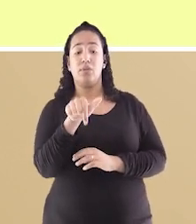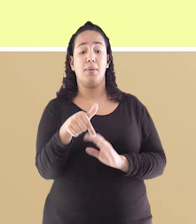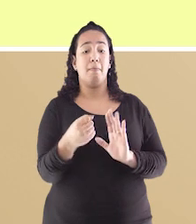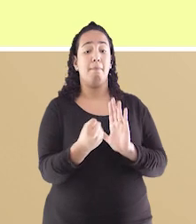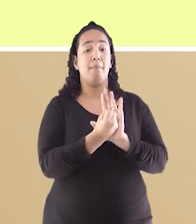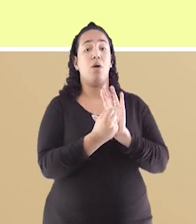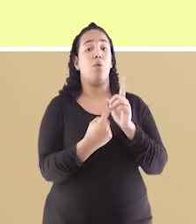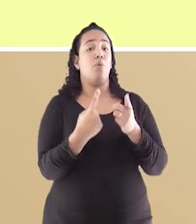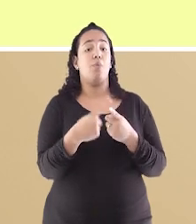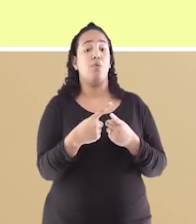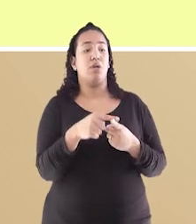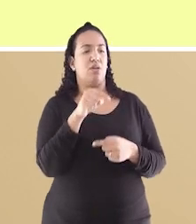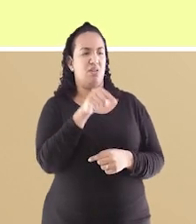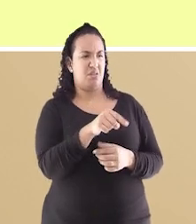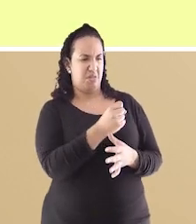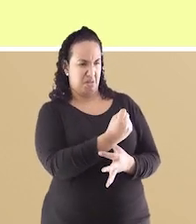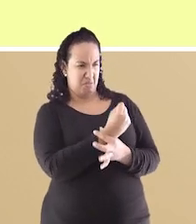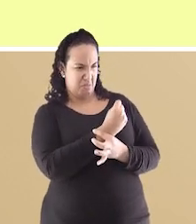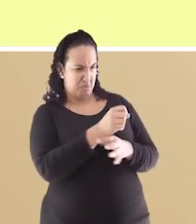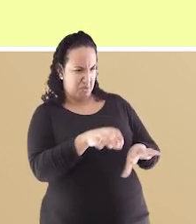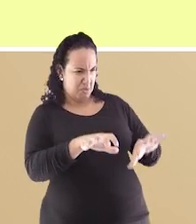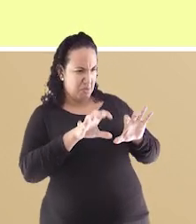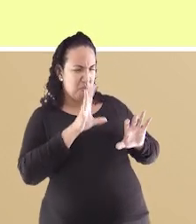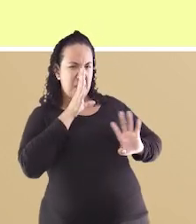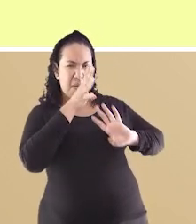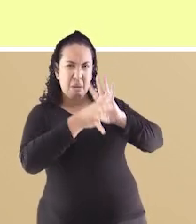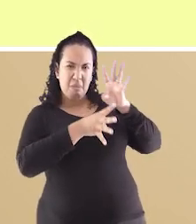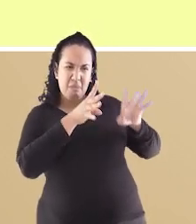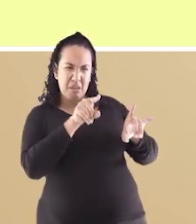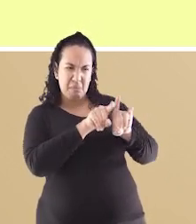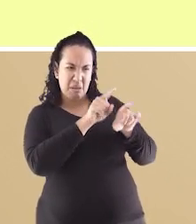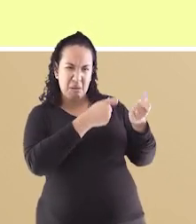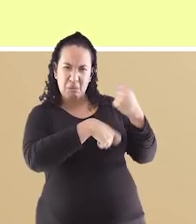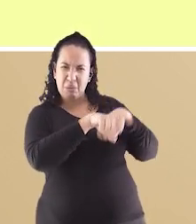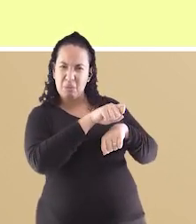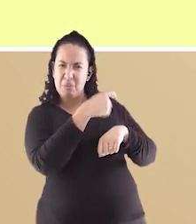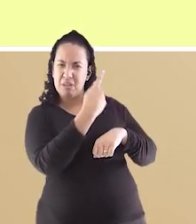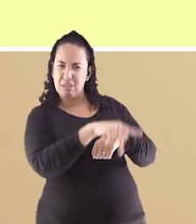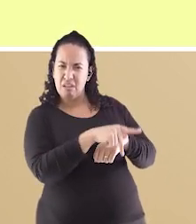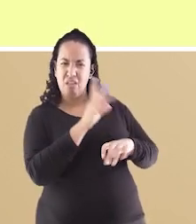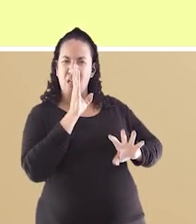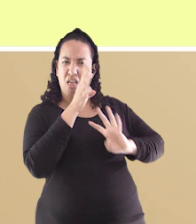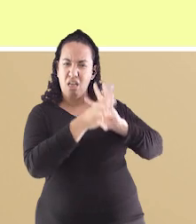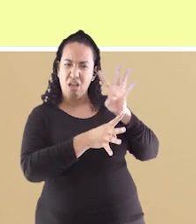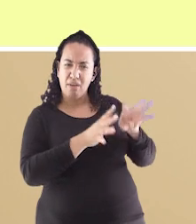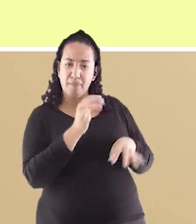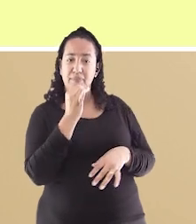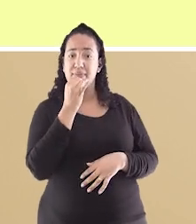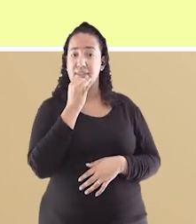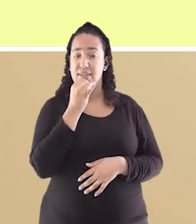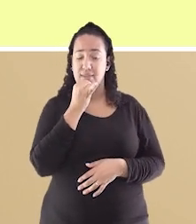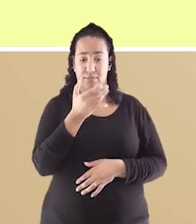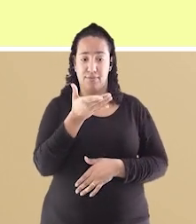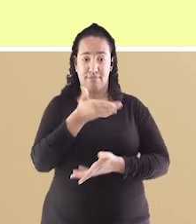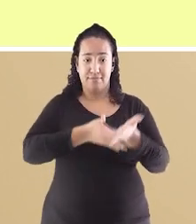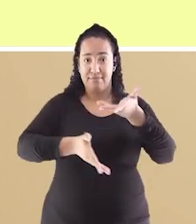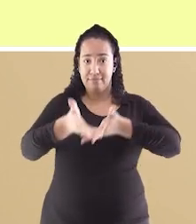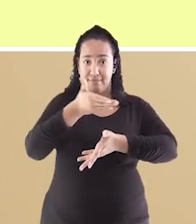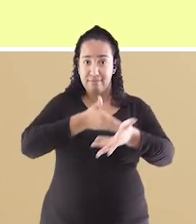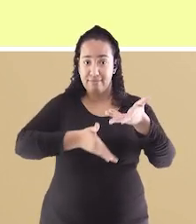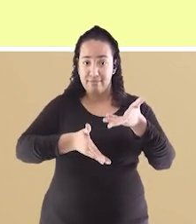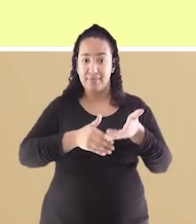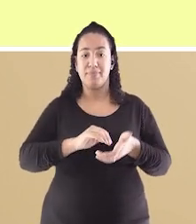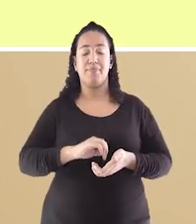ao absolutismo monárquico e às ideias econômicas que esse sistema pregava, como, por exemplo, o mercantilismo.